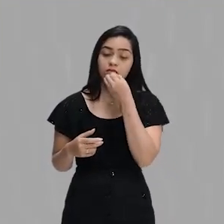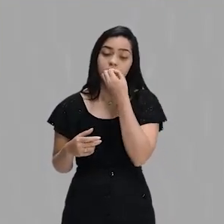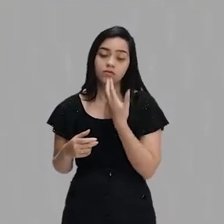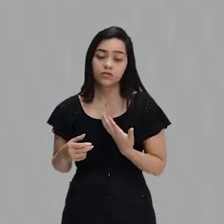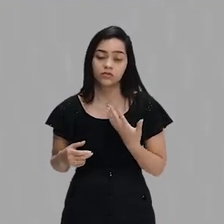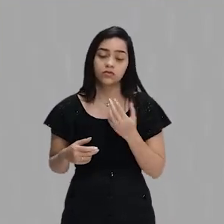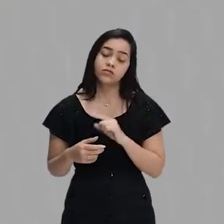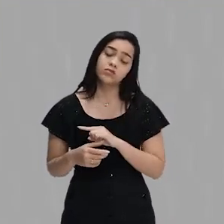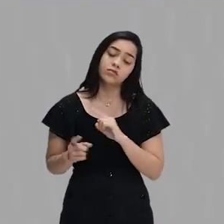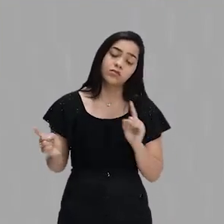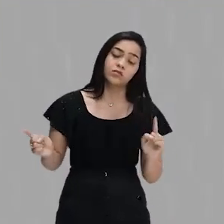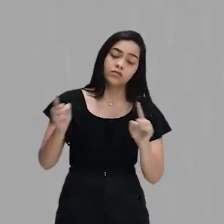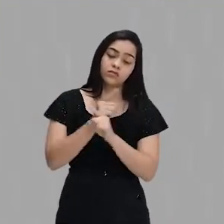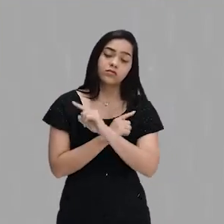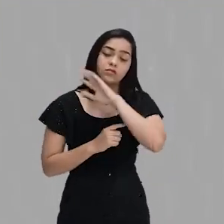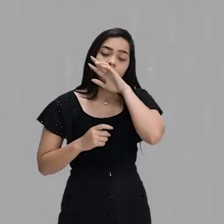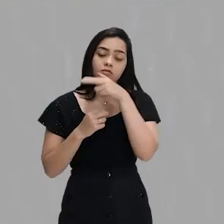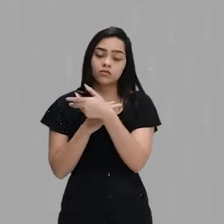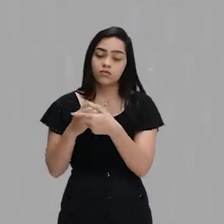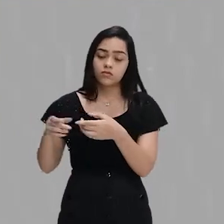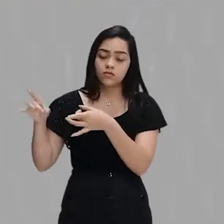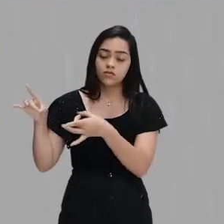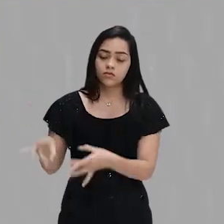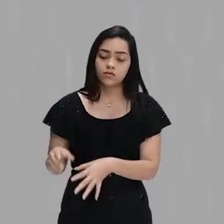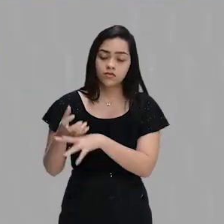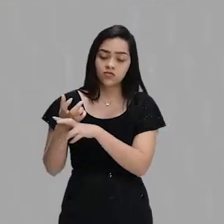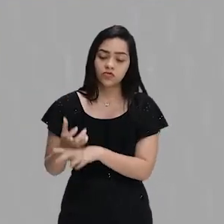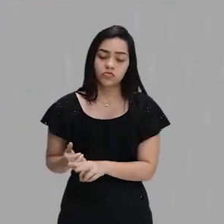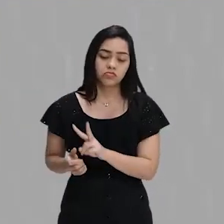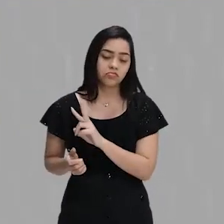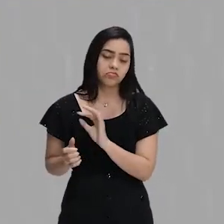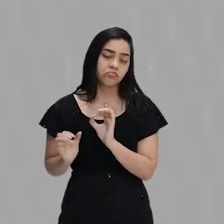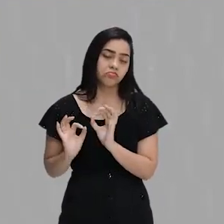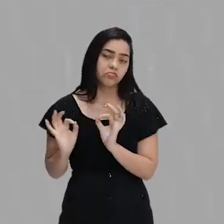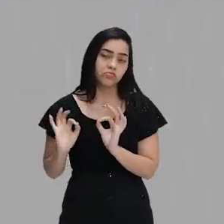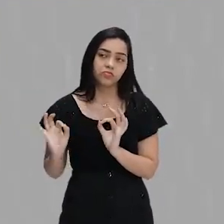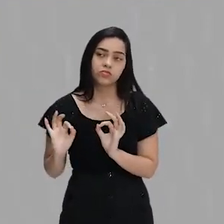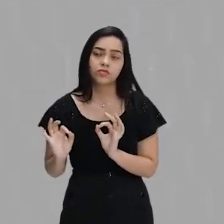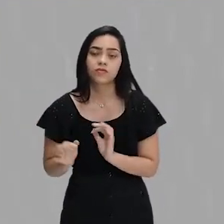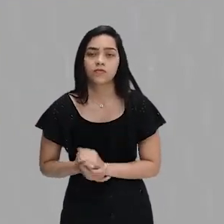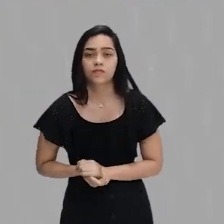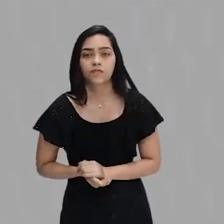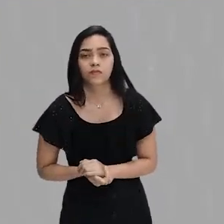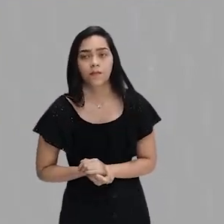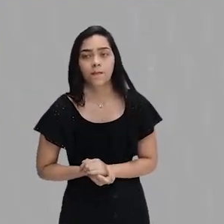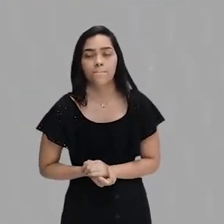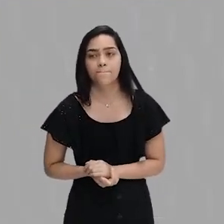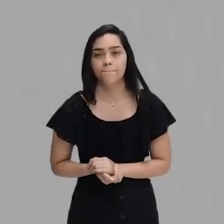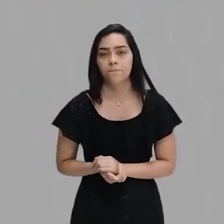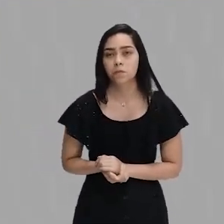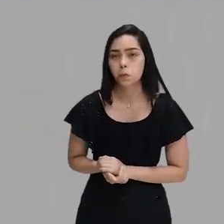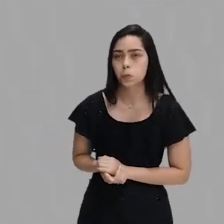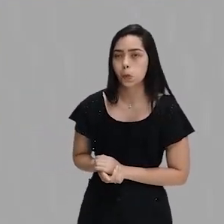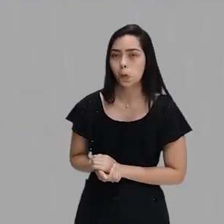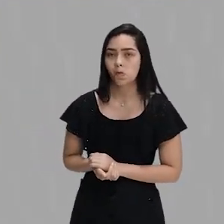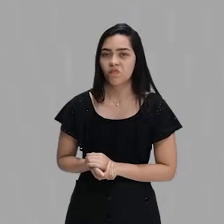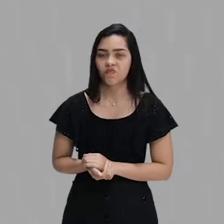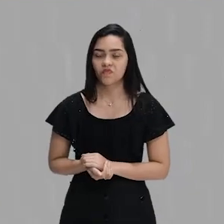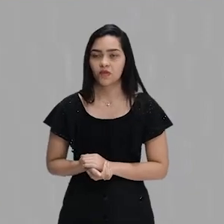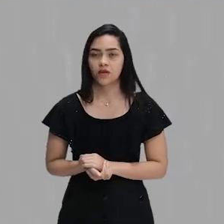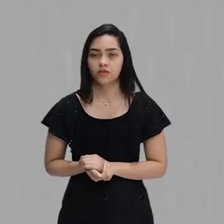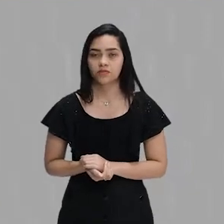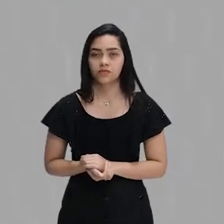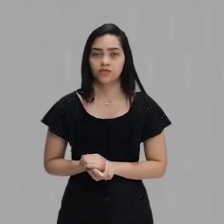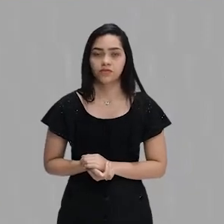benefício. Ao contrário dos animais que deixam a carcaça. Eles não se beneficiam de jeito nenhum quando eles deixam restos de alimentos para outros animais